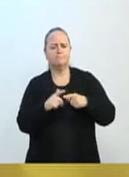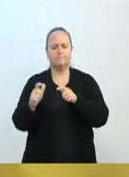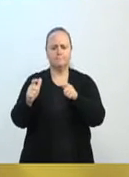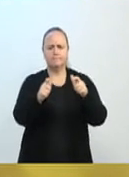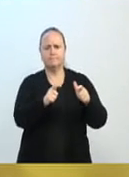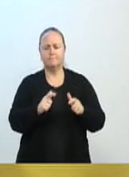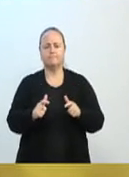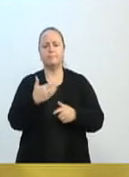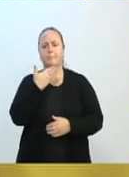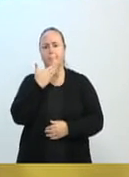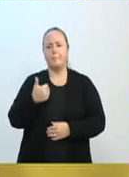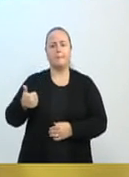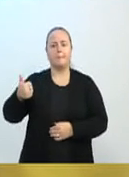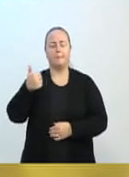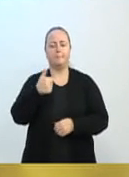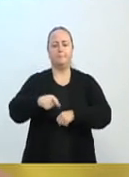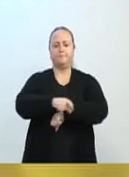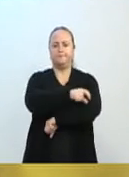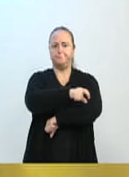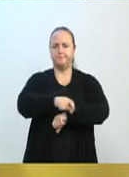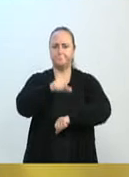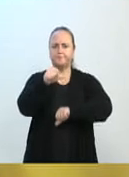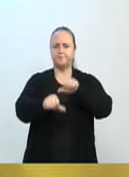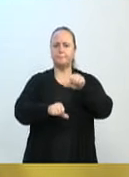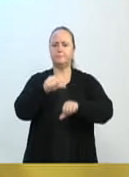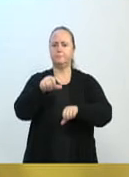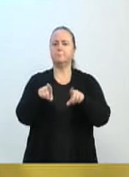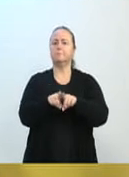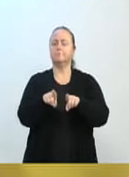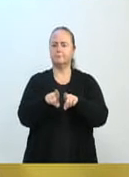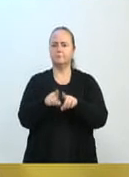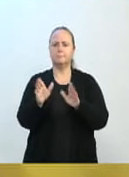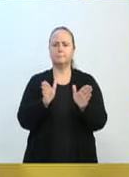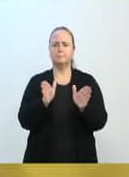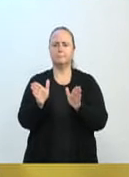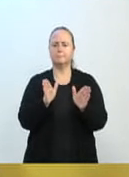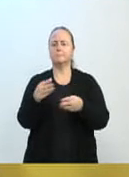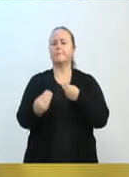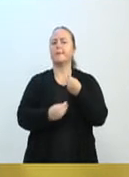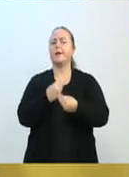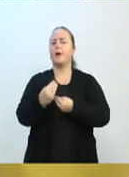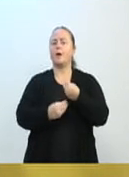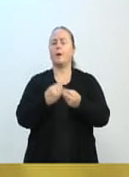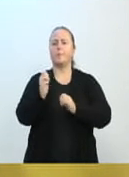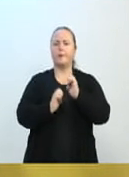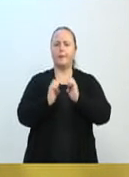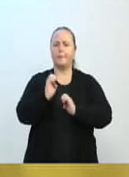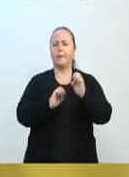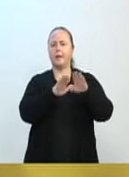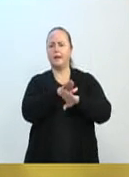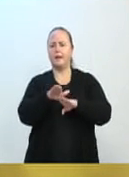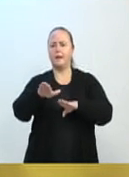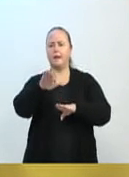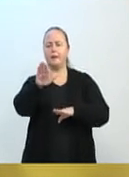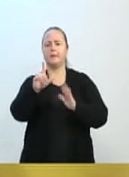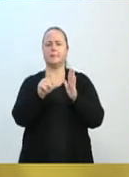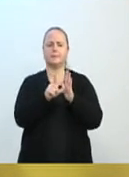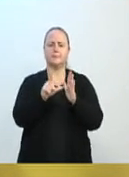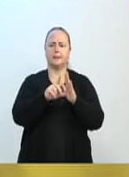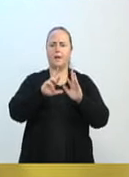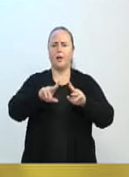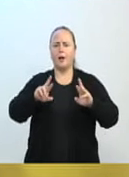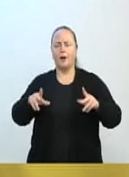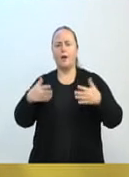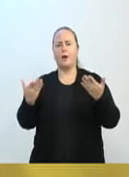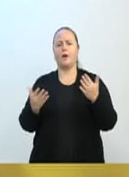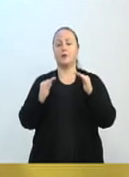pediram melhorias nas calçadas mudanças até mesmo de acesso às empresas a comércio as